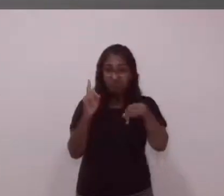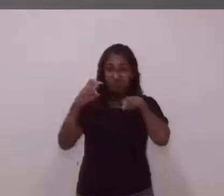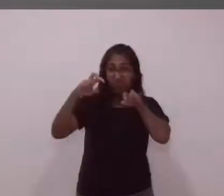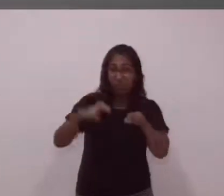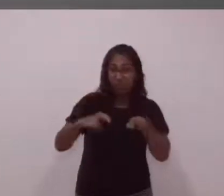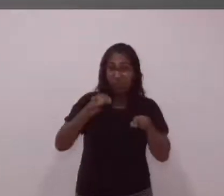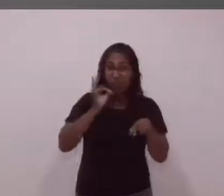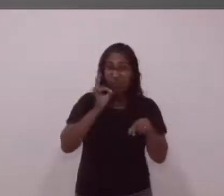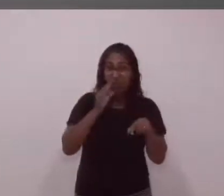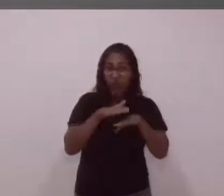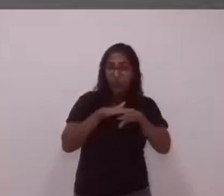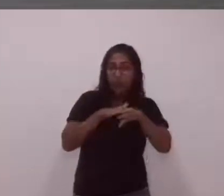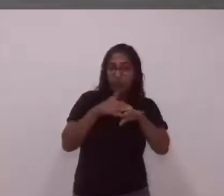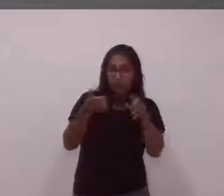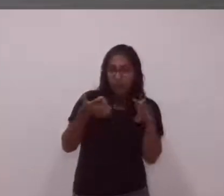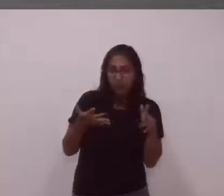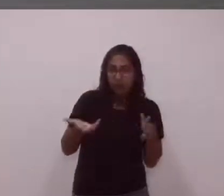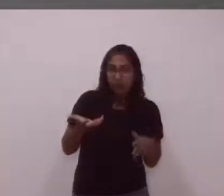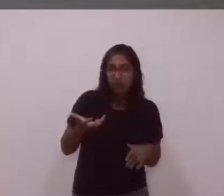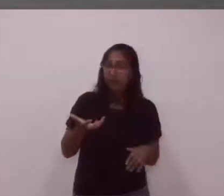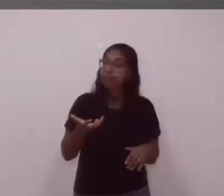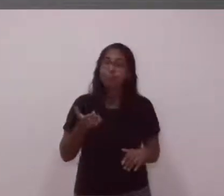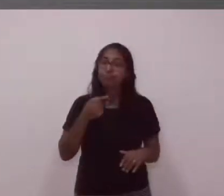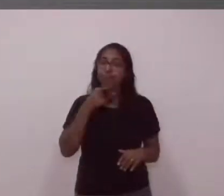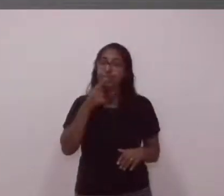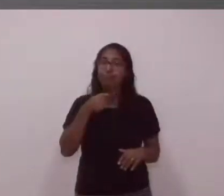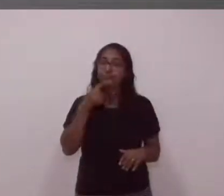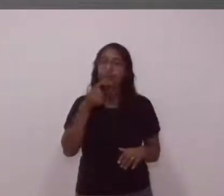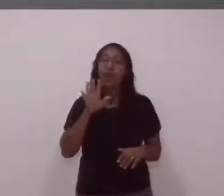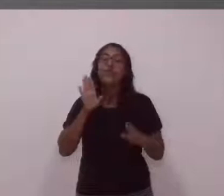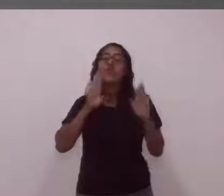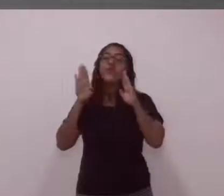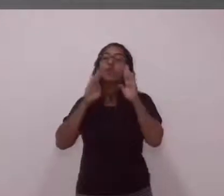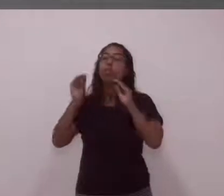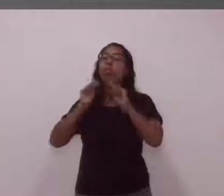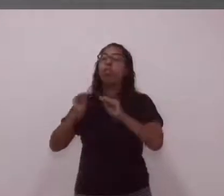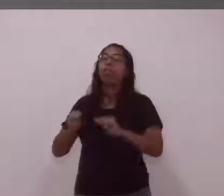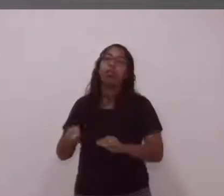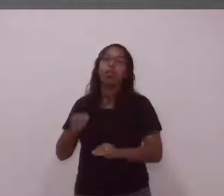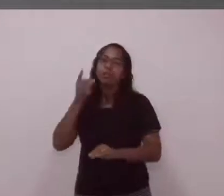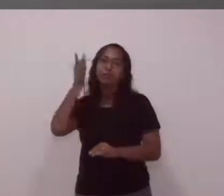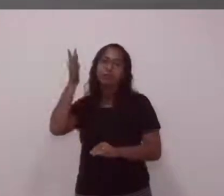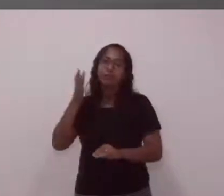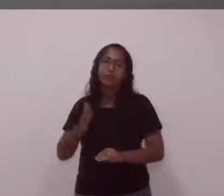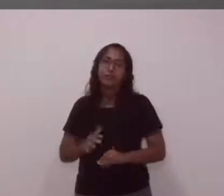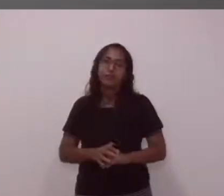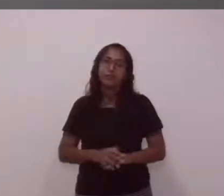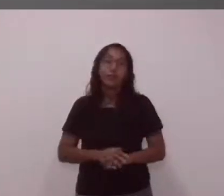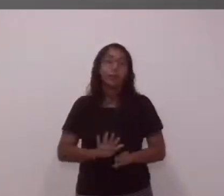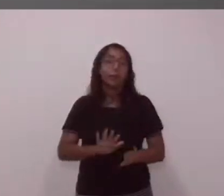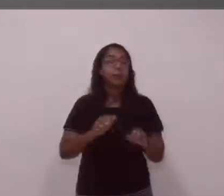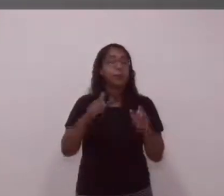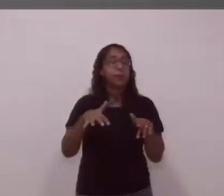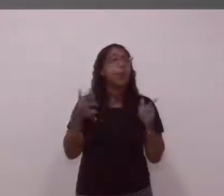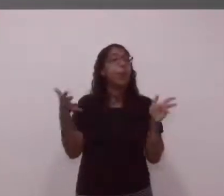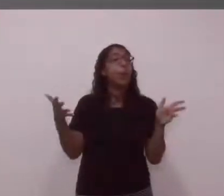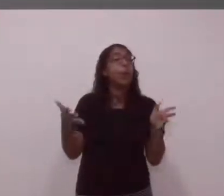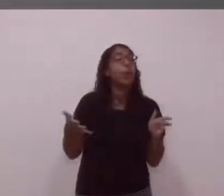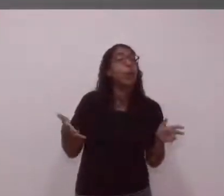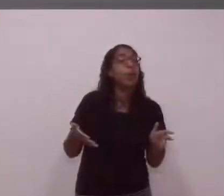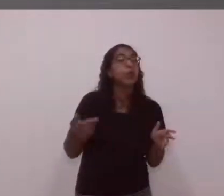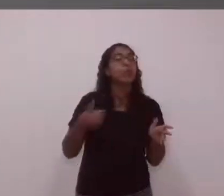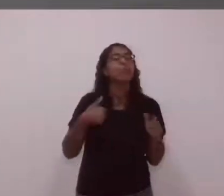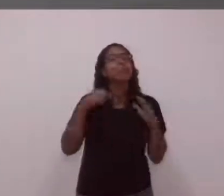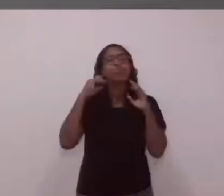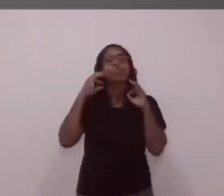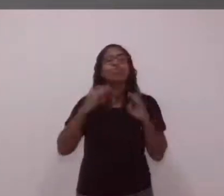macho mas aí chega aqui não consegue dialogar não consegue olhar no olho então o eu quero dizer é o seguinte hoje eu tenho certeza que